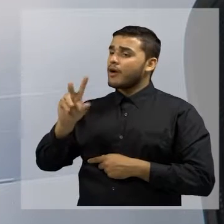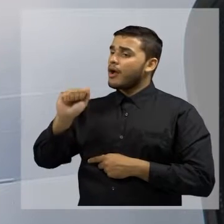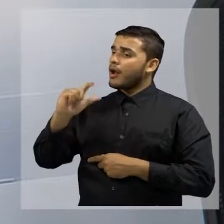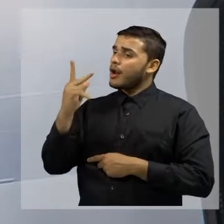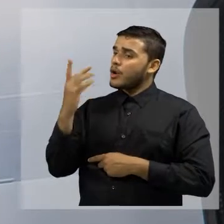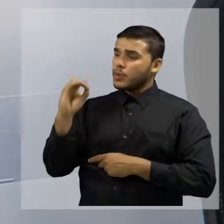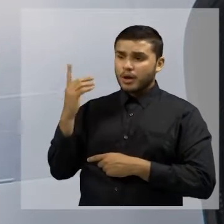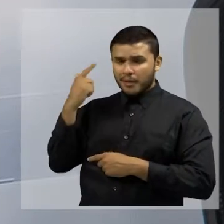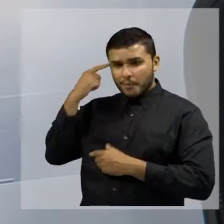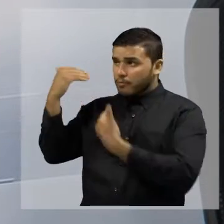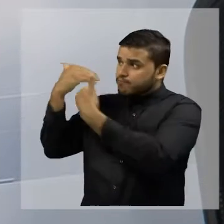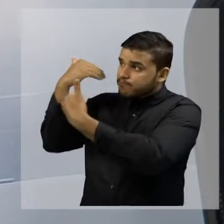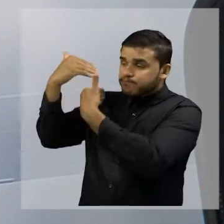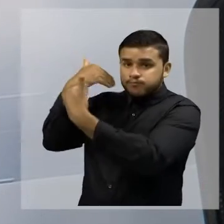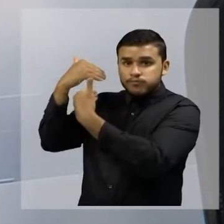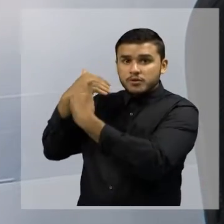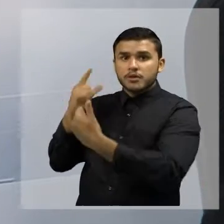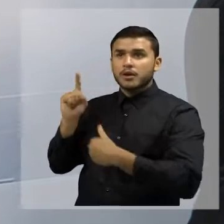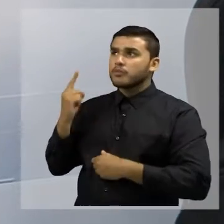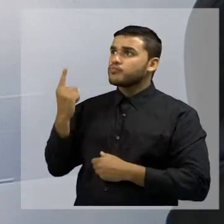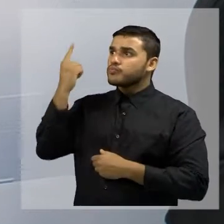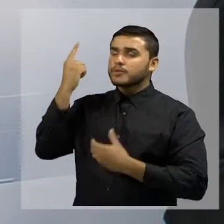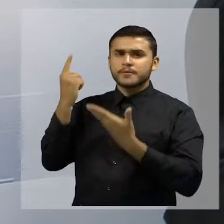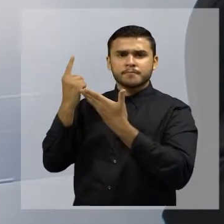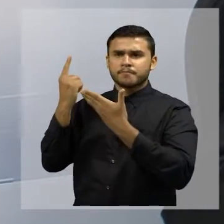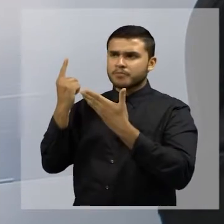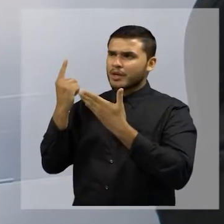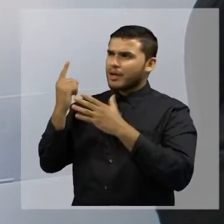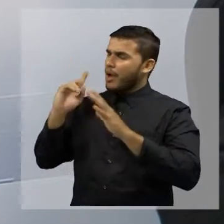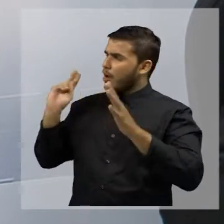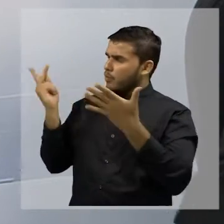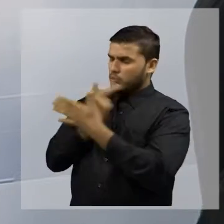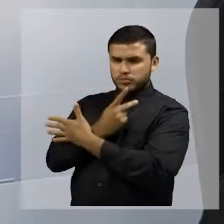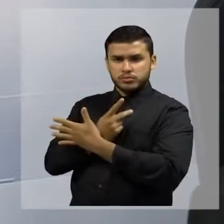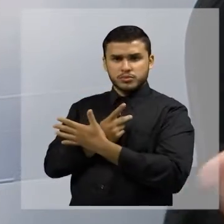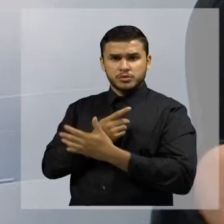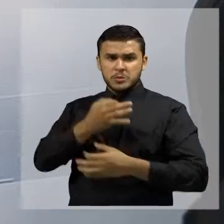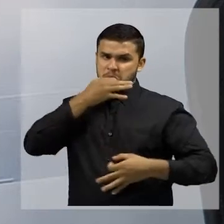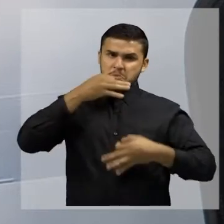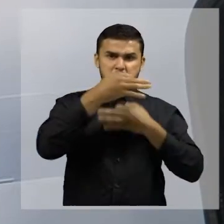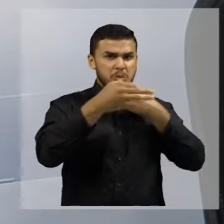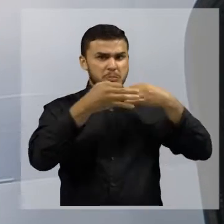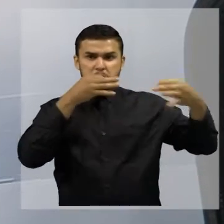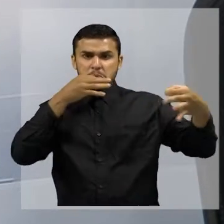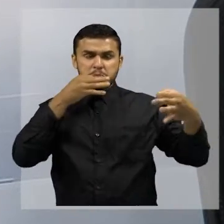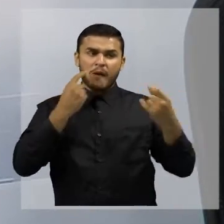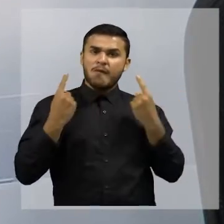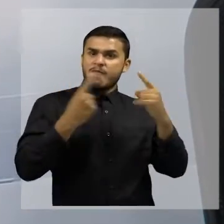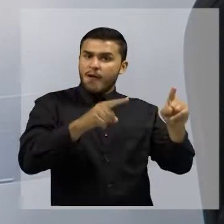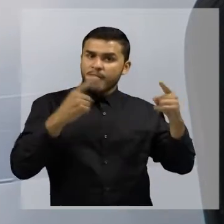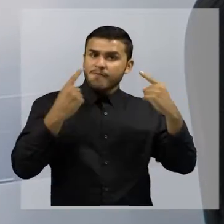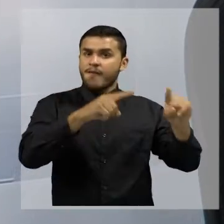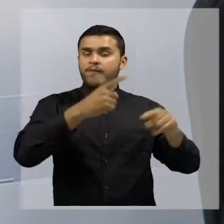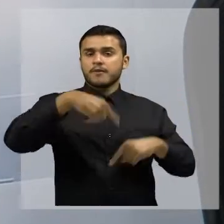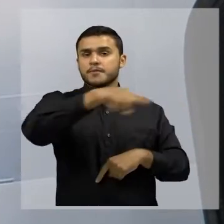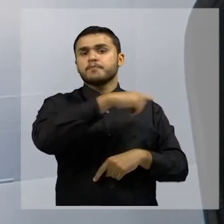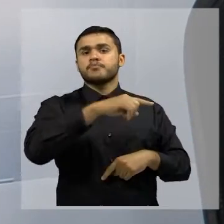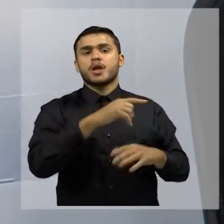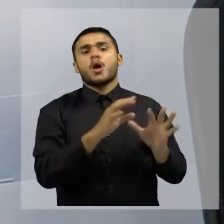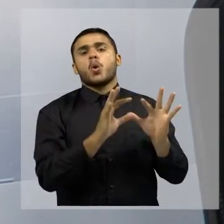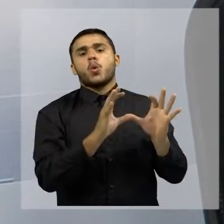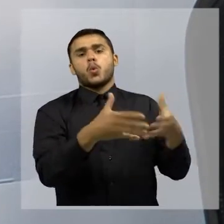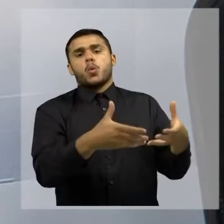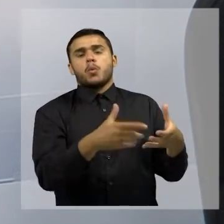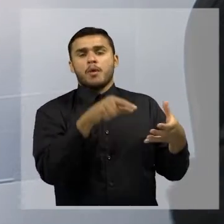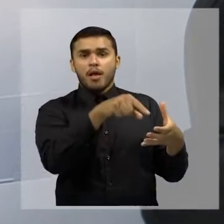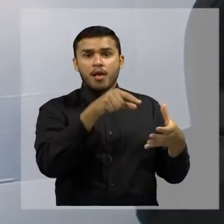hora para outra, se torna uma espécie de Rasputin. Faz críticas a membros do governo federal, que é acompanhado pelos filhos do